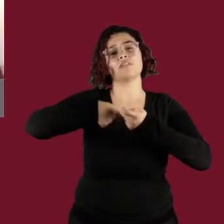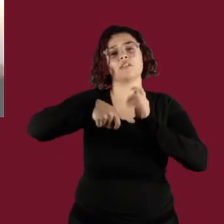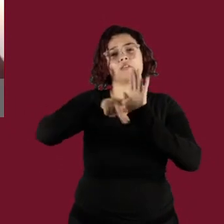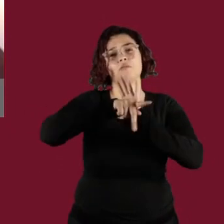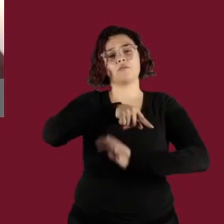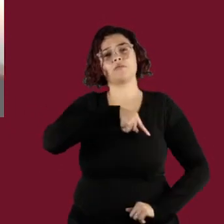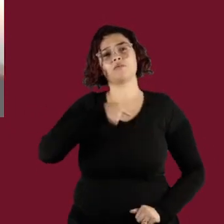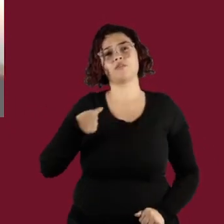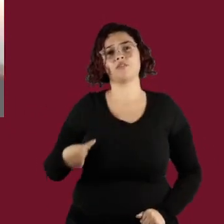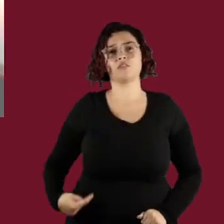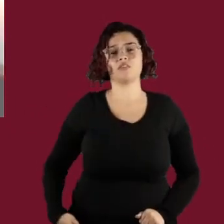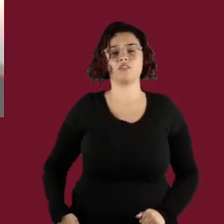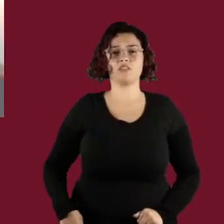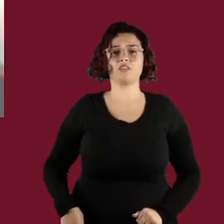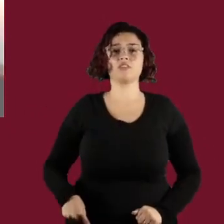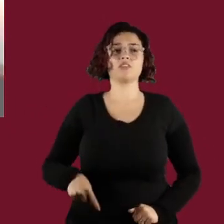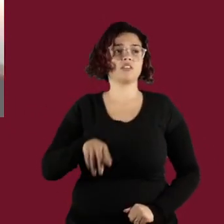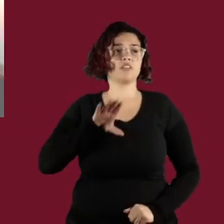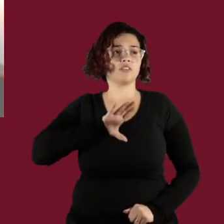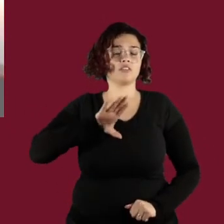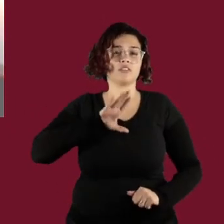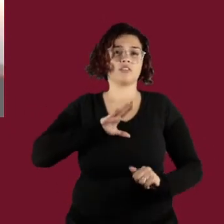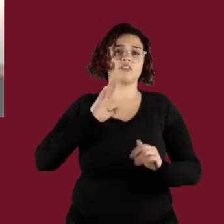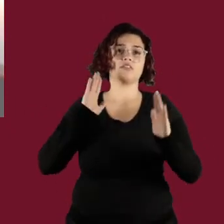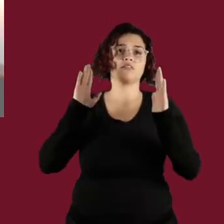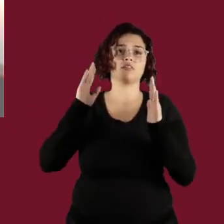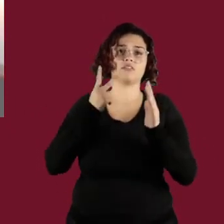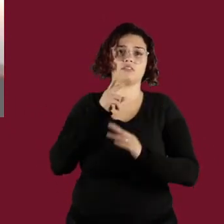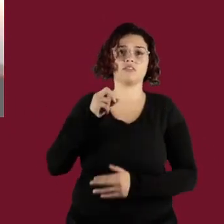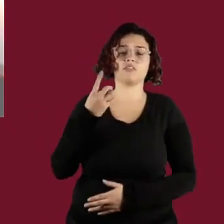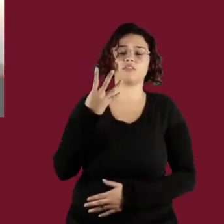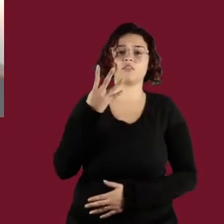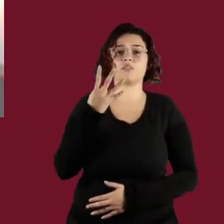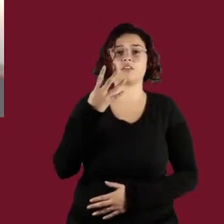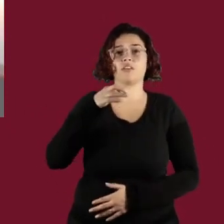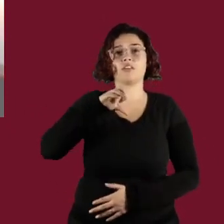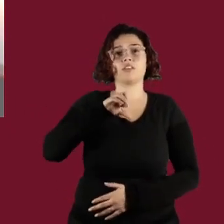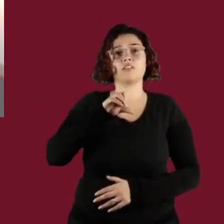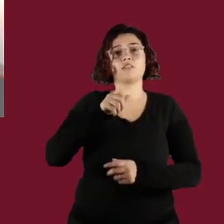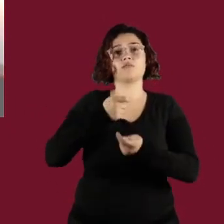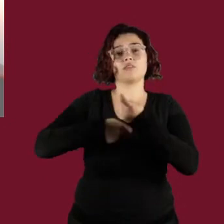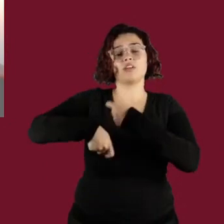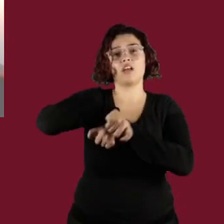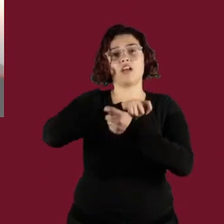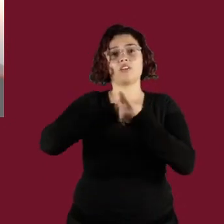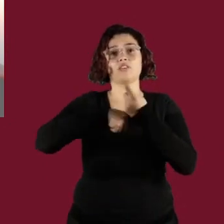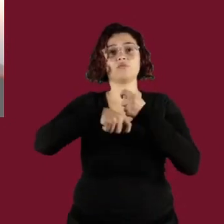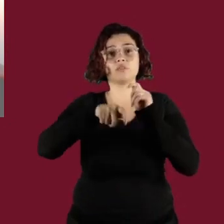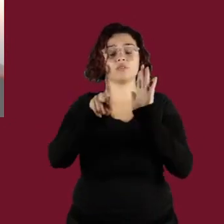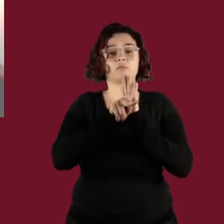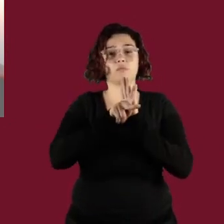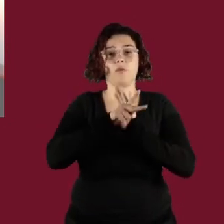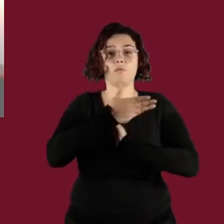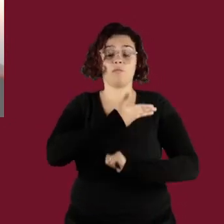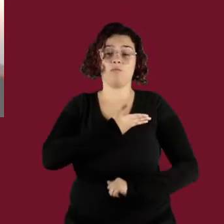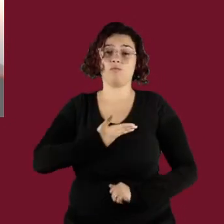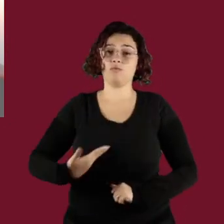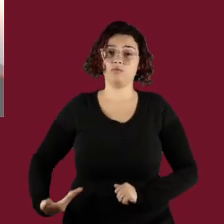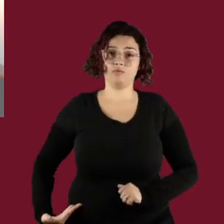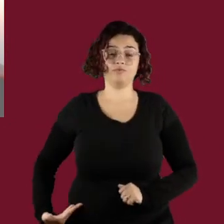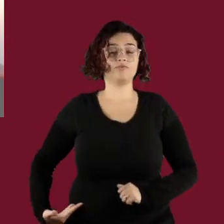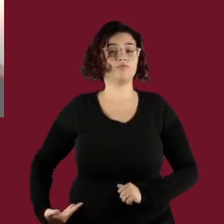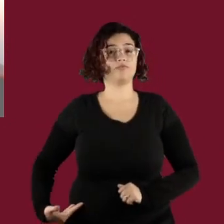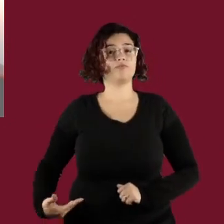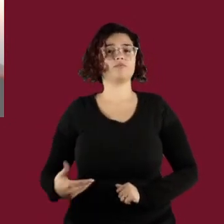presença do português até 2049, e ali ela é usada principalmente na administração pública, né? E não tem